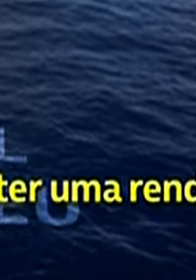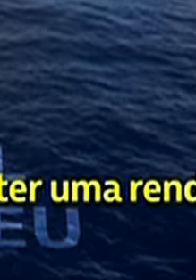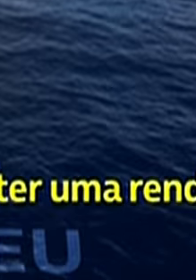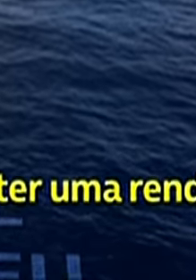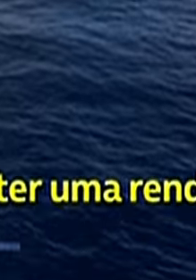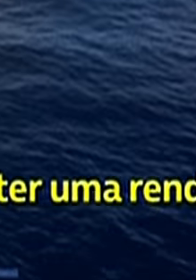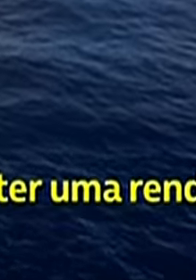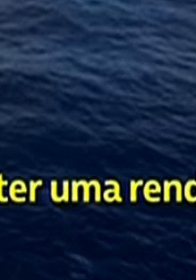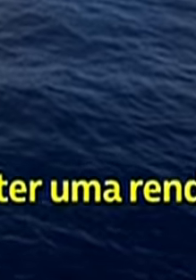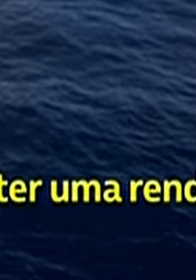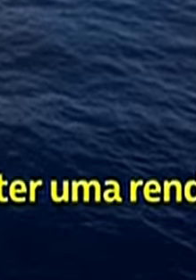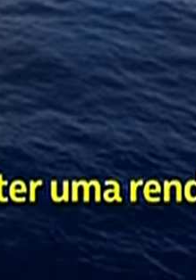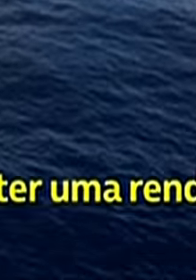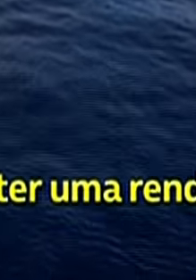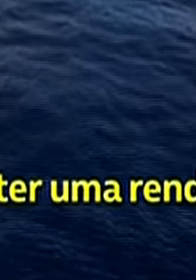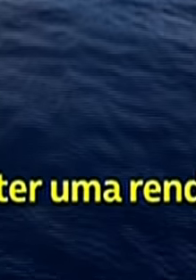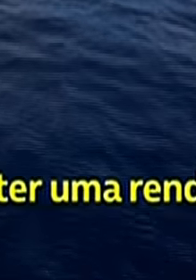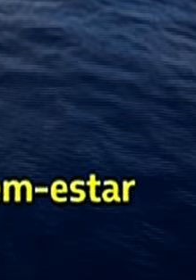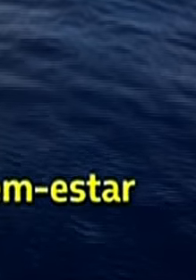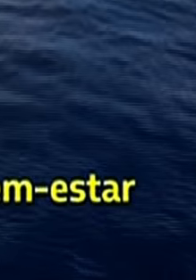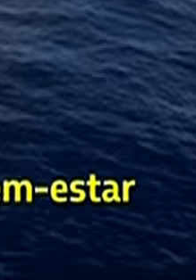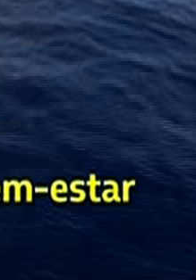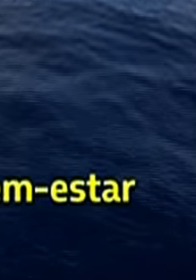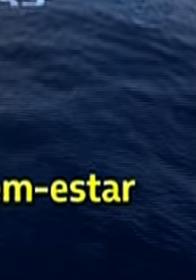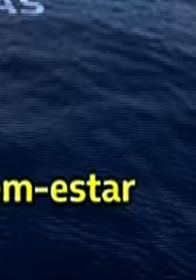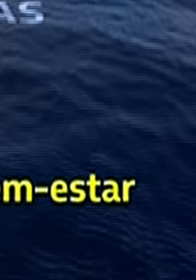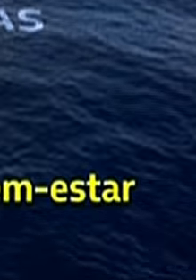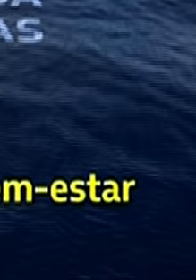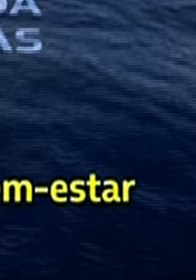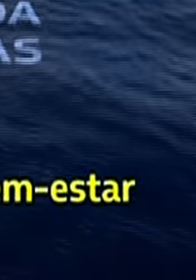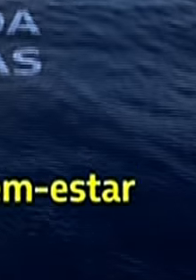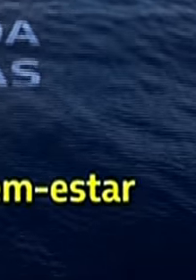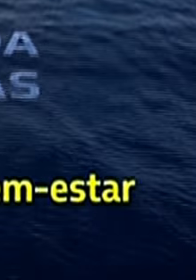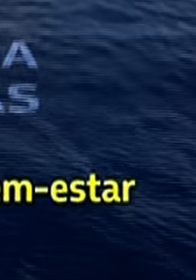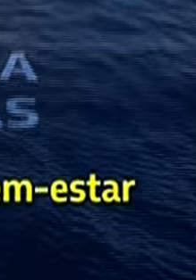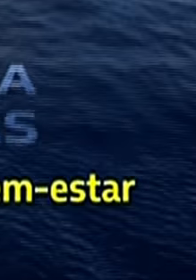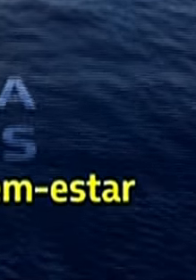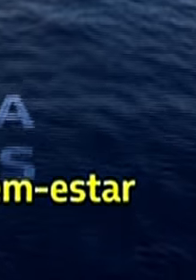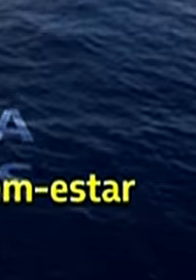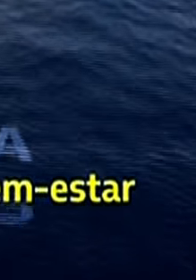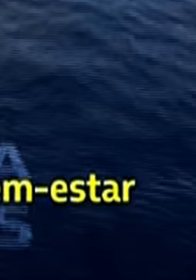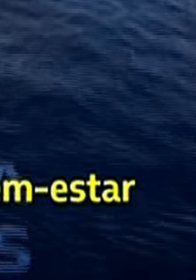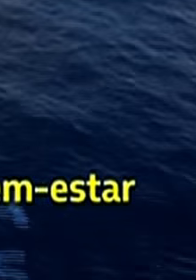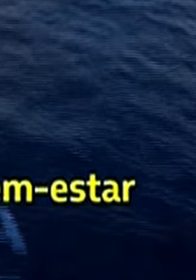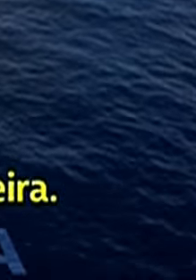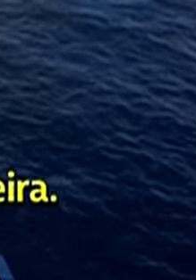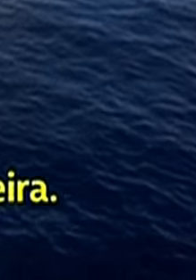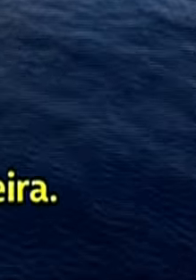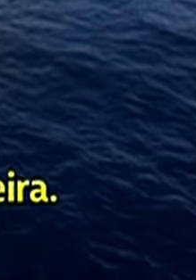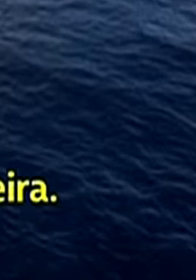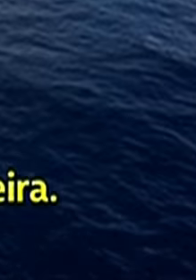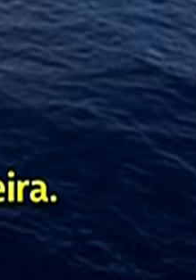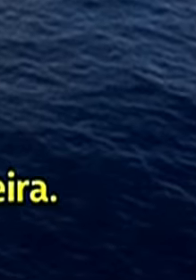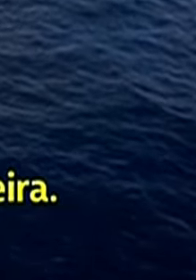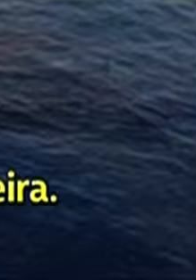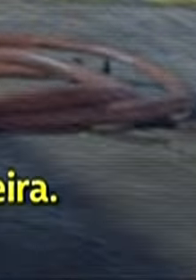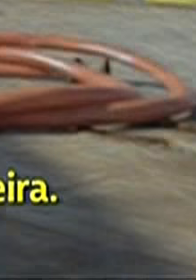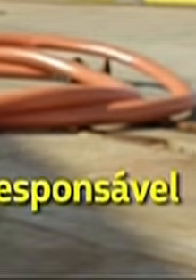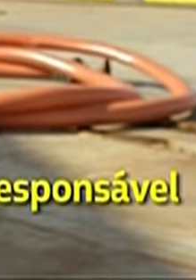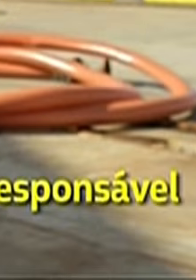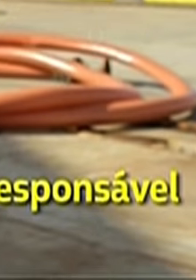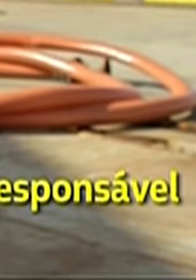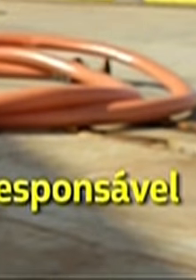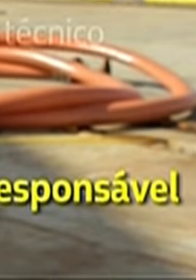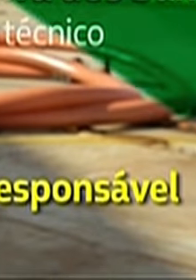Oportunidade de ter um emprego, de ter uma renda, de proporcionar para a família um bem-estar, uma melhor condição